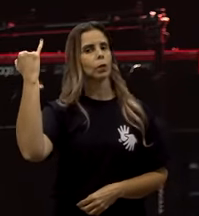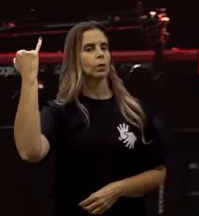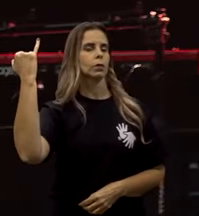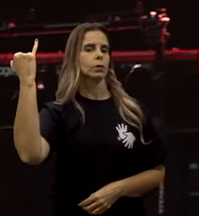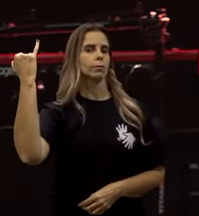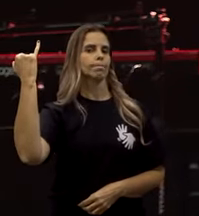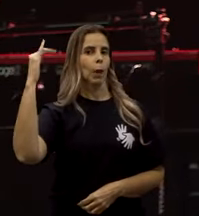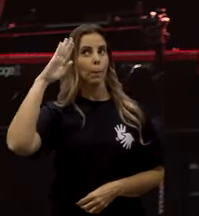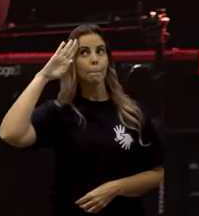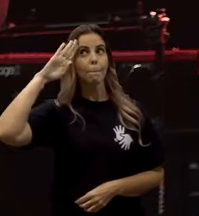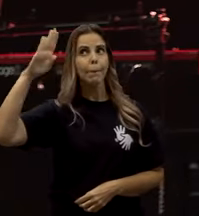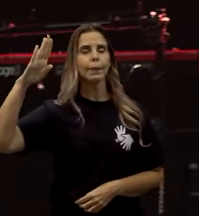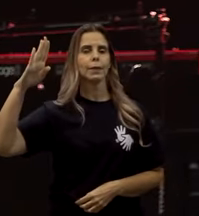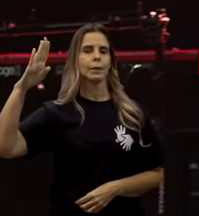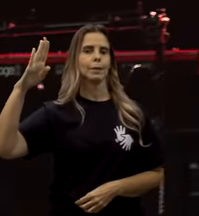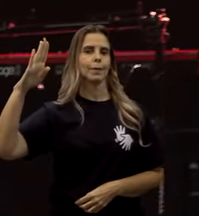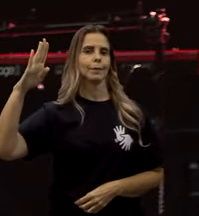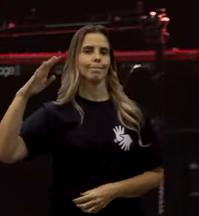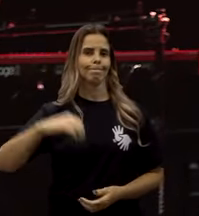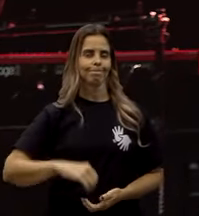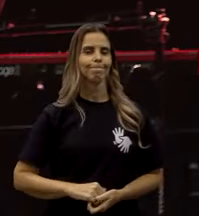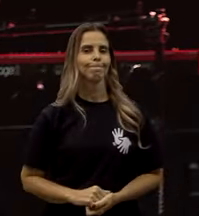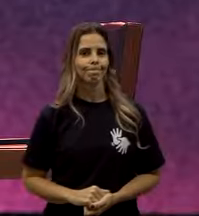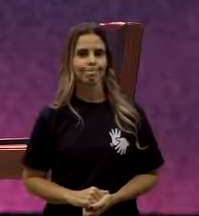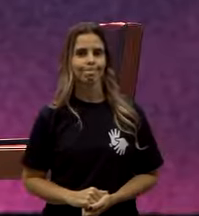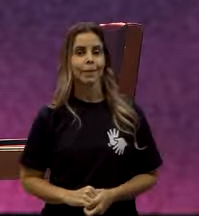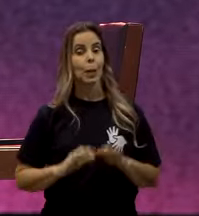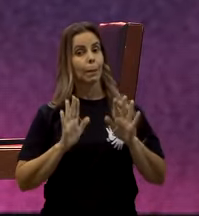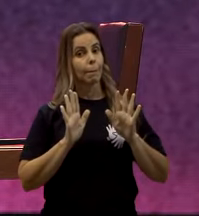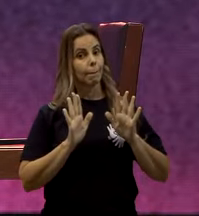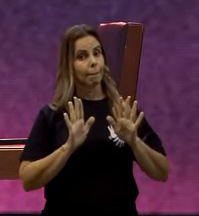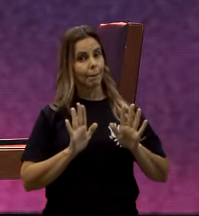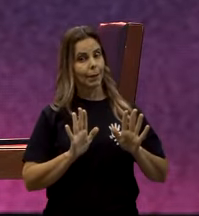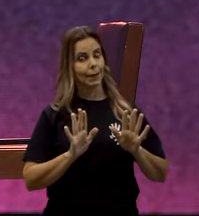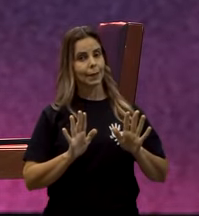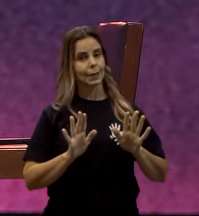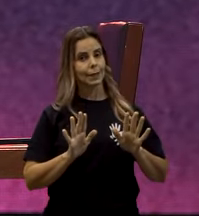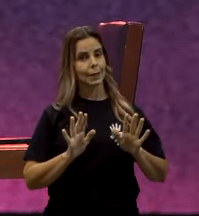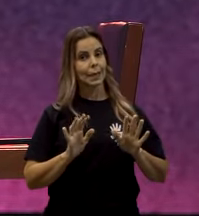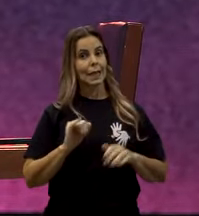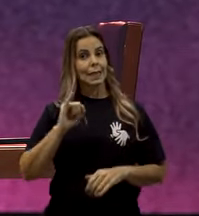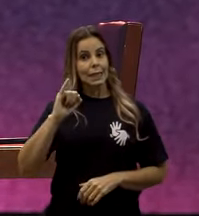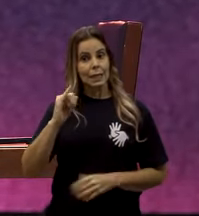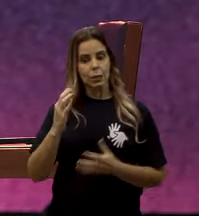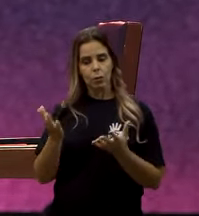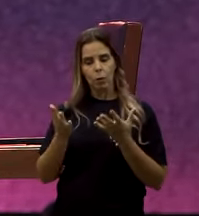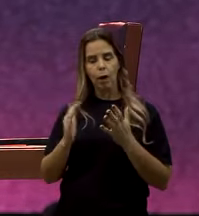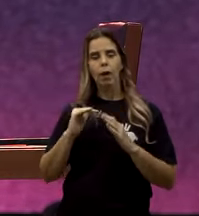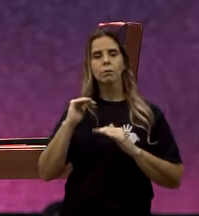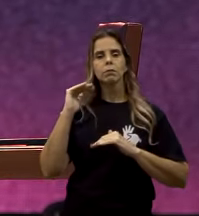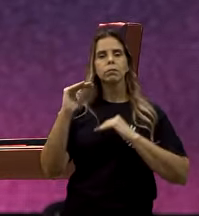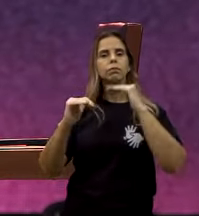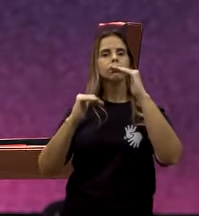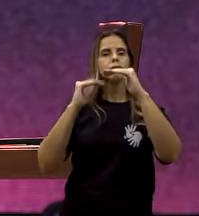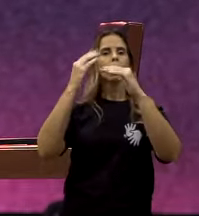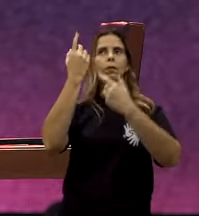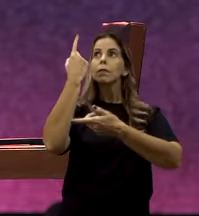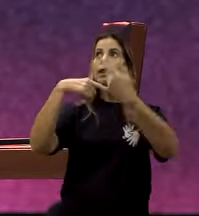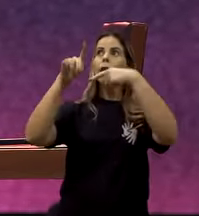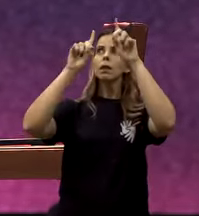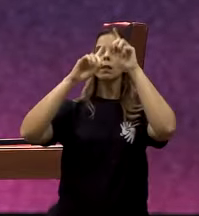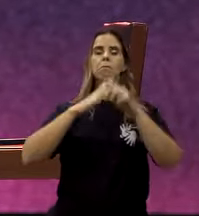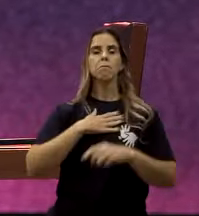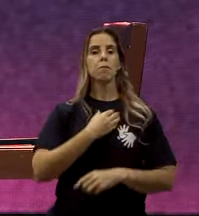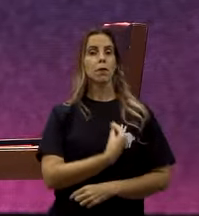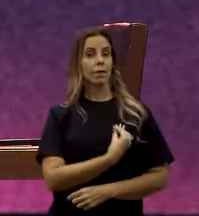falando mas fato é para eu poder ter crescimento em alguma área da minha vida eu vou precisar abrir mão de